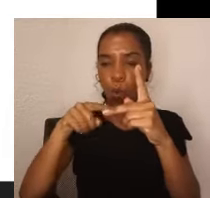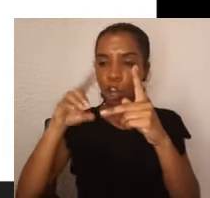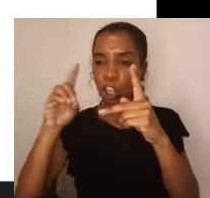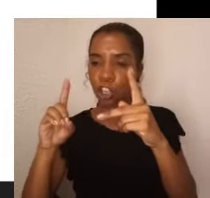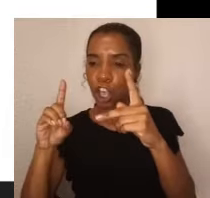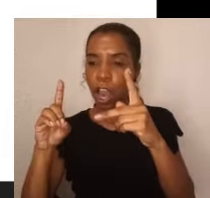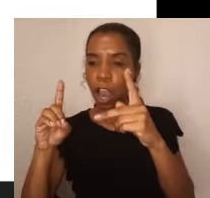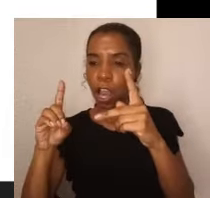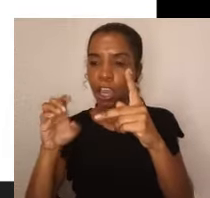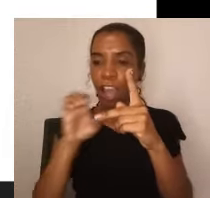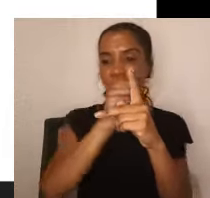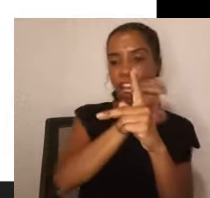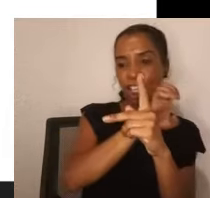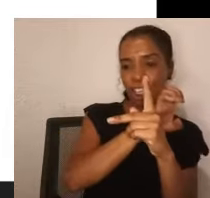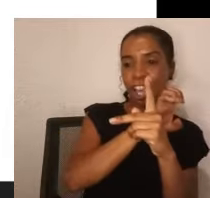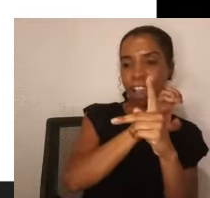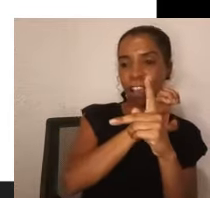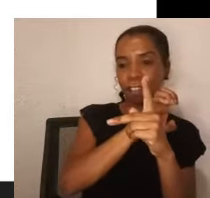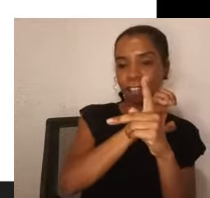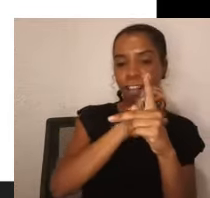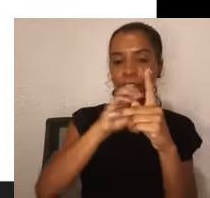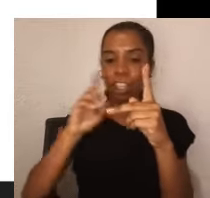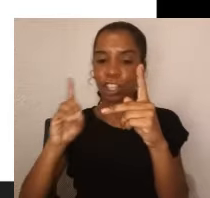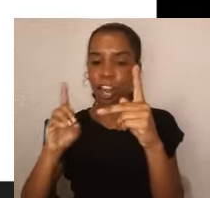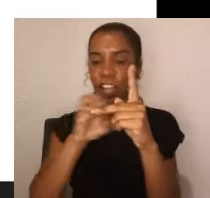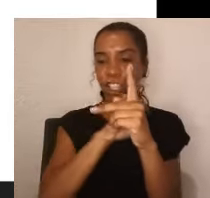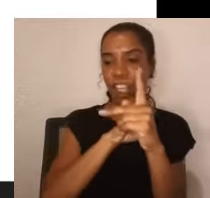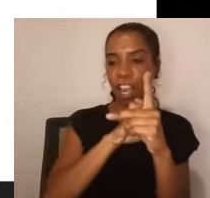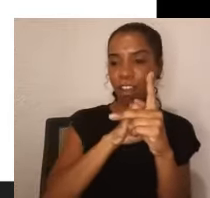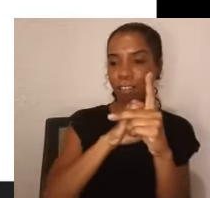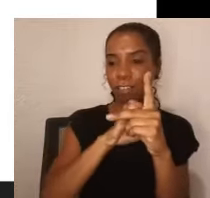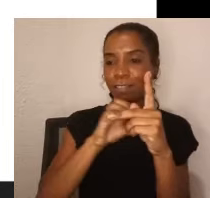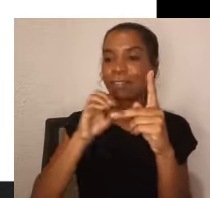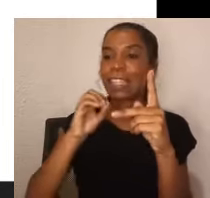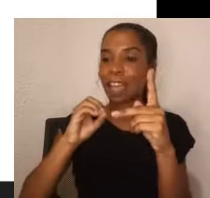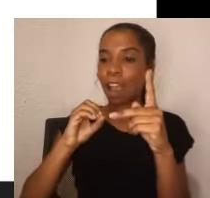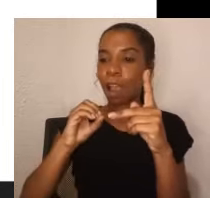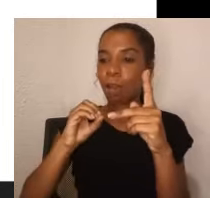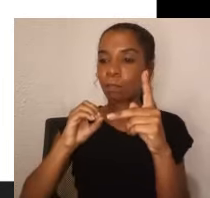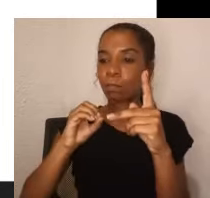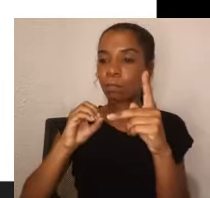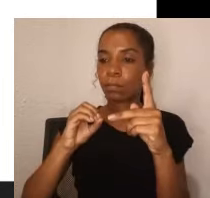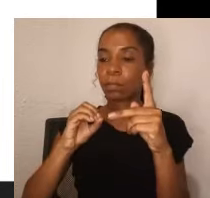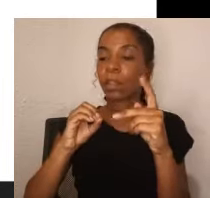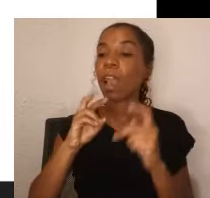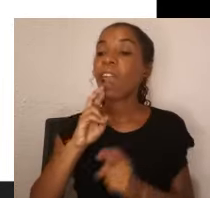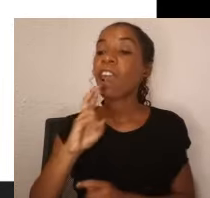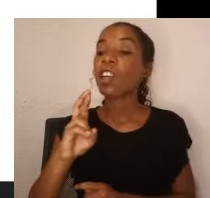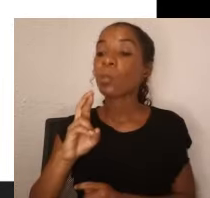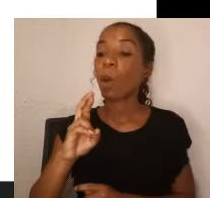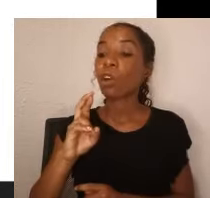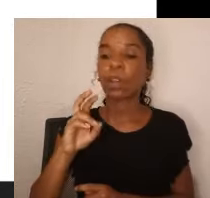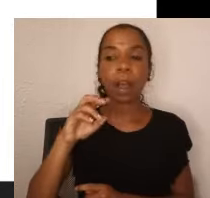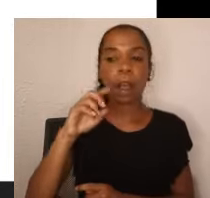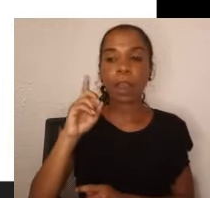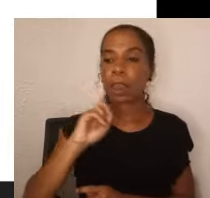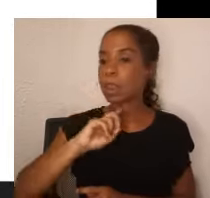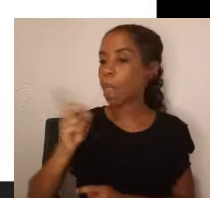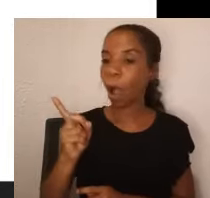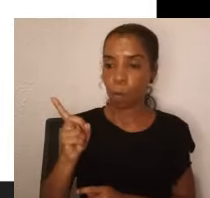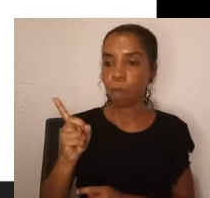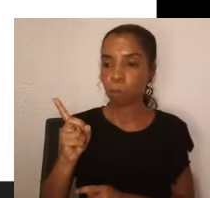se aproximar cada vez mais de zero? E a resposta é o quê? A resposta é não, né? Porque